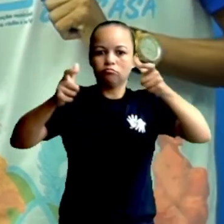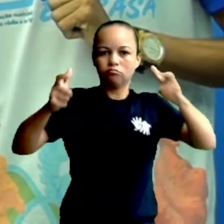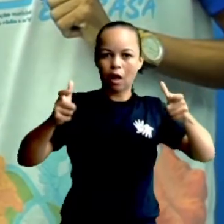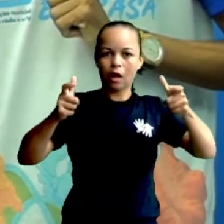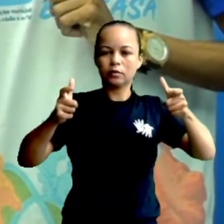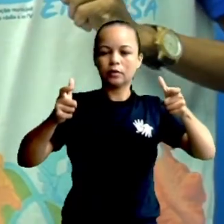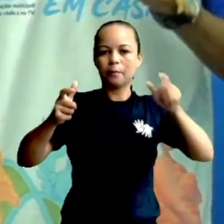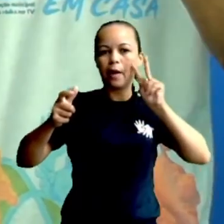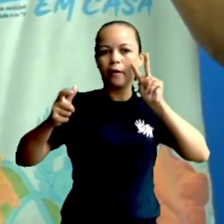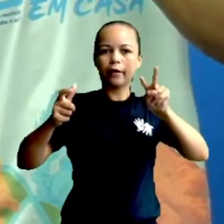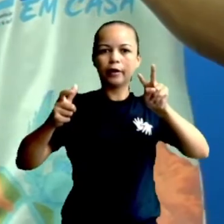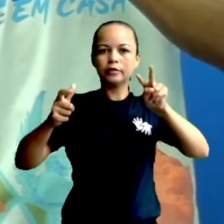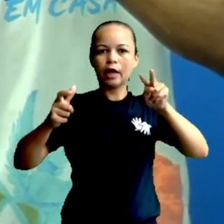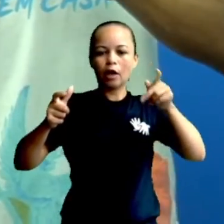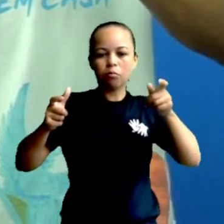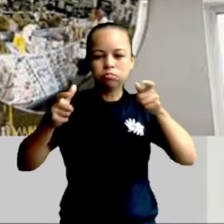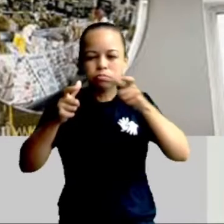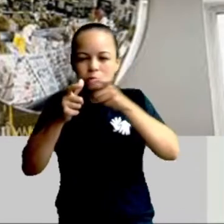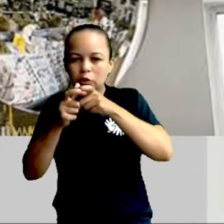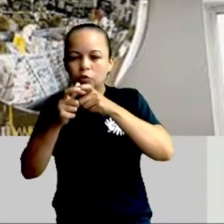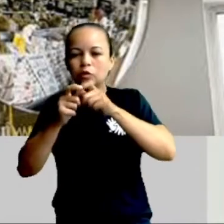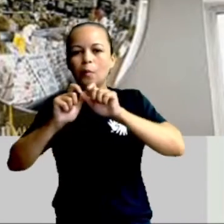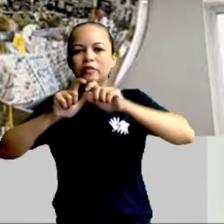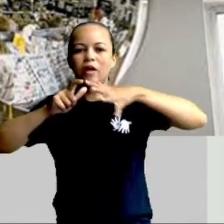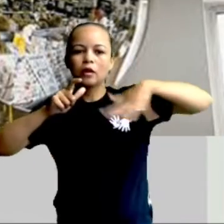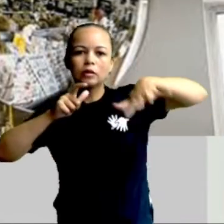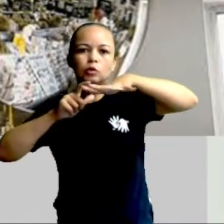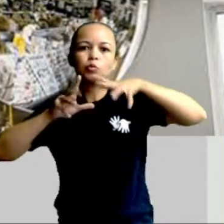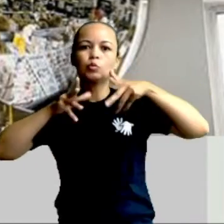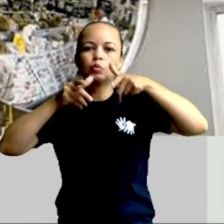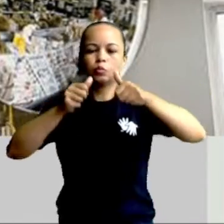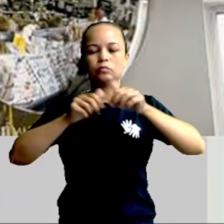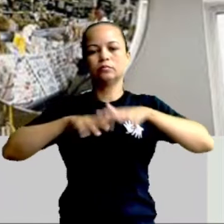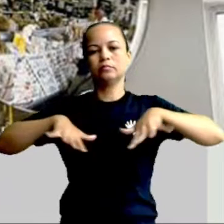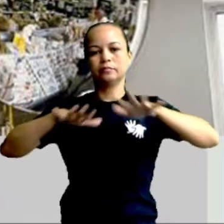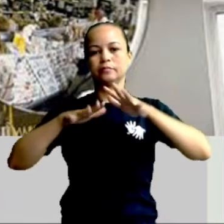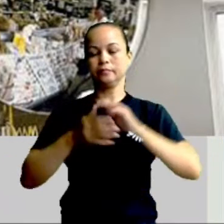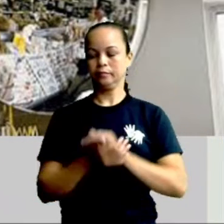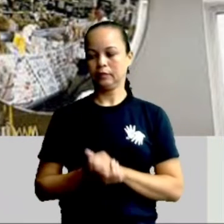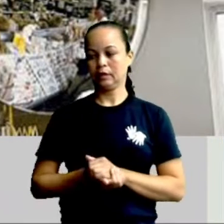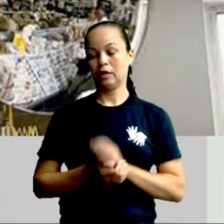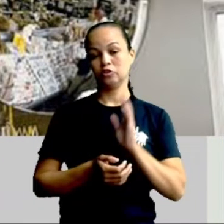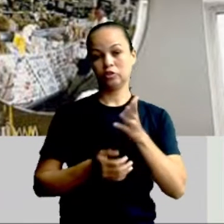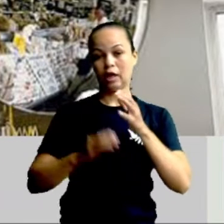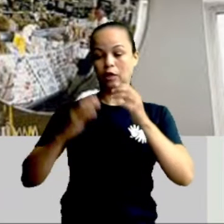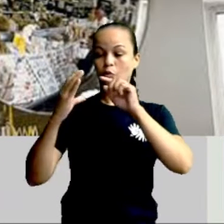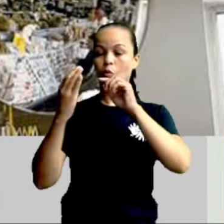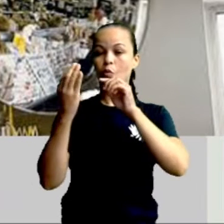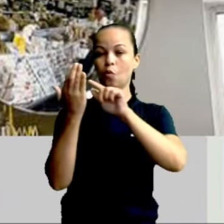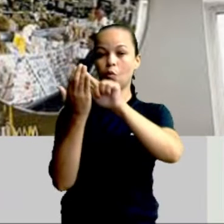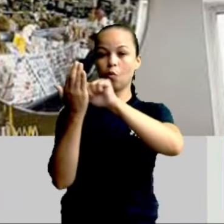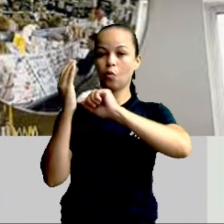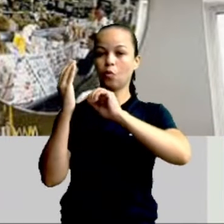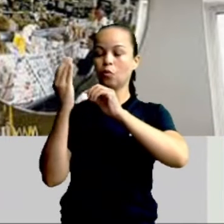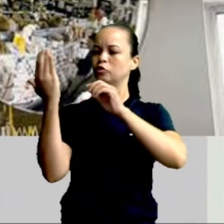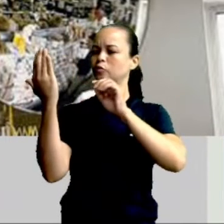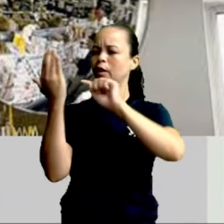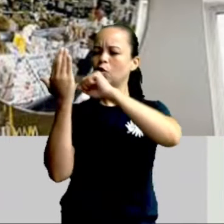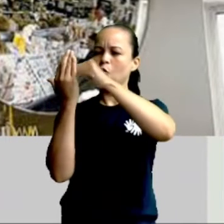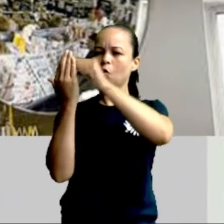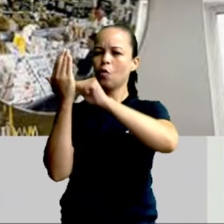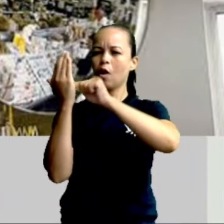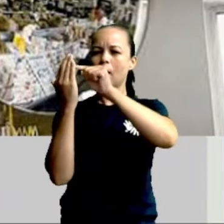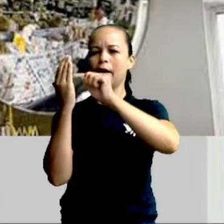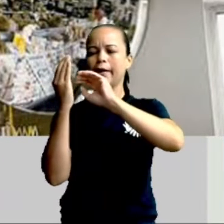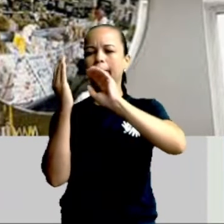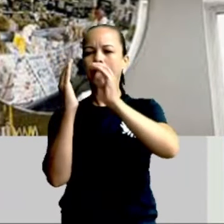é o inverso, né? Assim, no espelho plano é o seguinte, você vê do mesmo tamanho. Já no espelho convexo, você vê bem